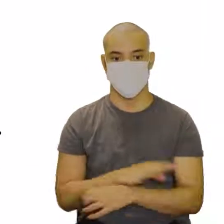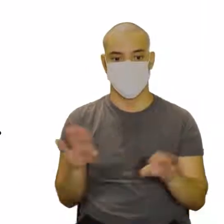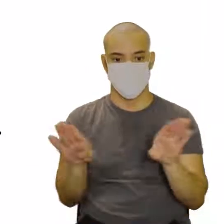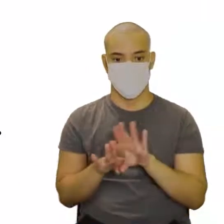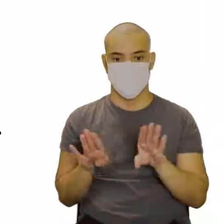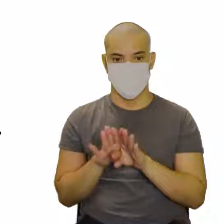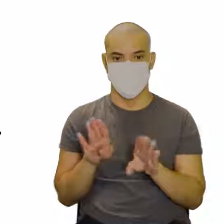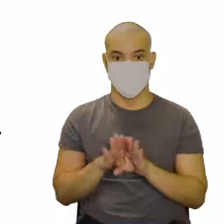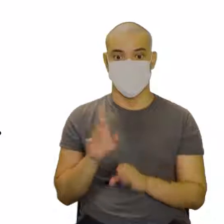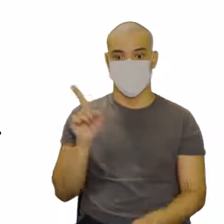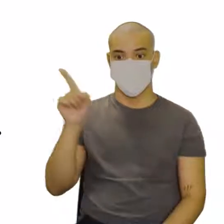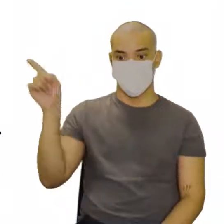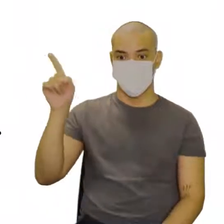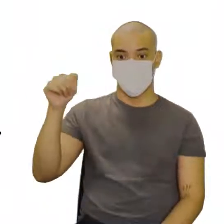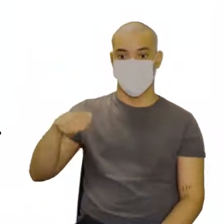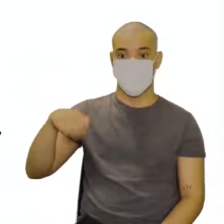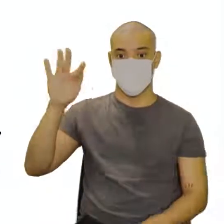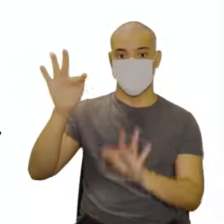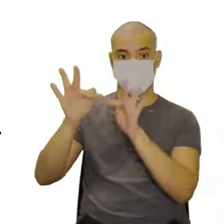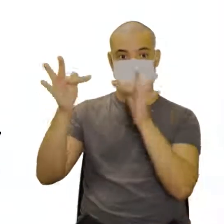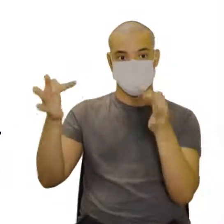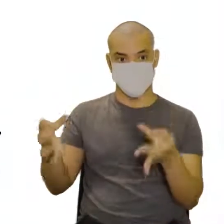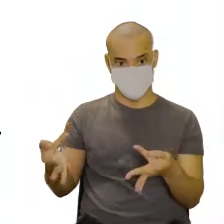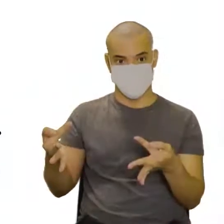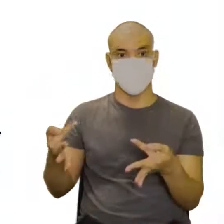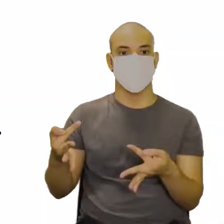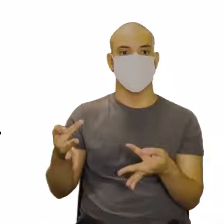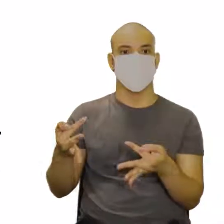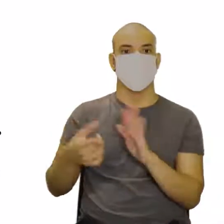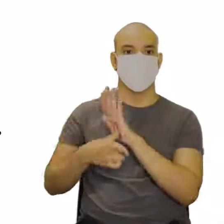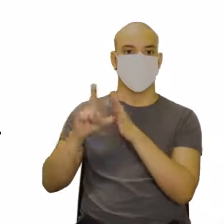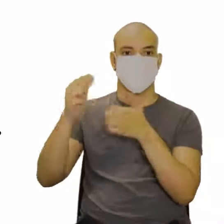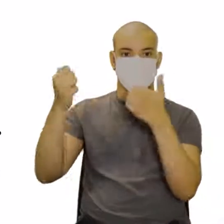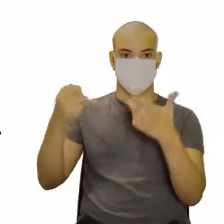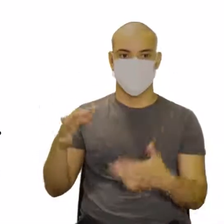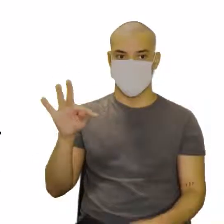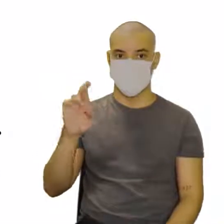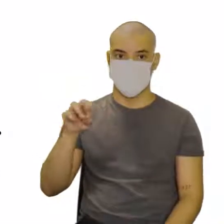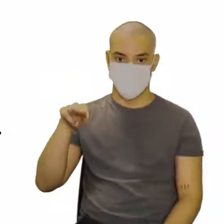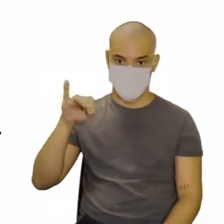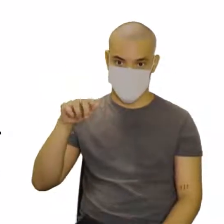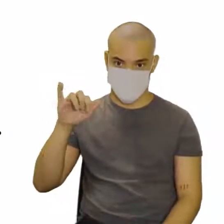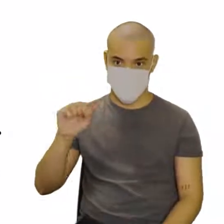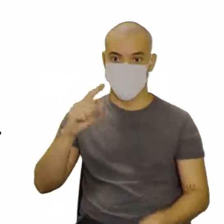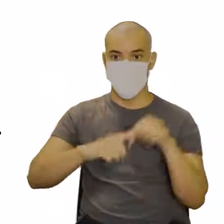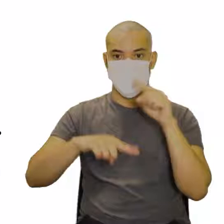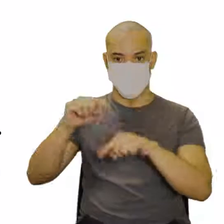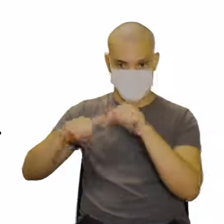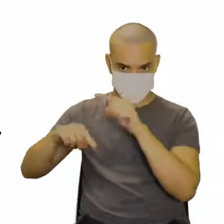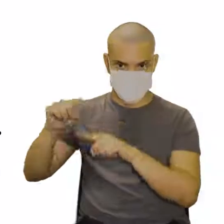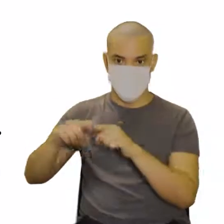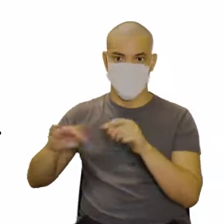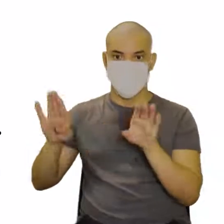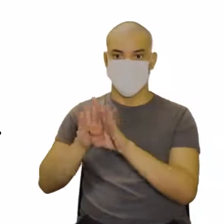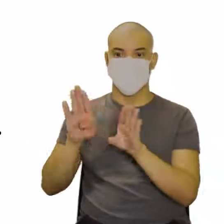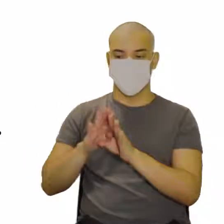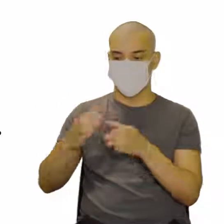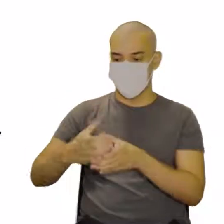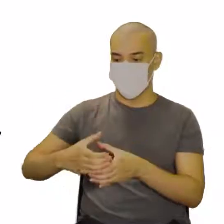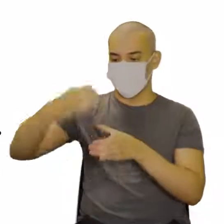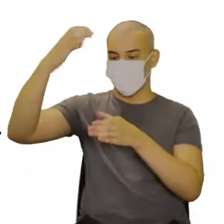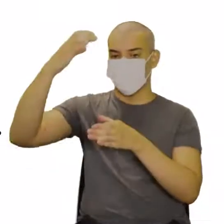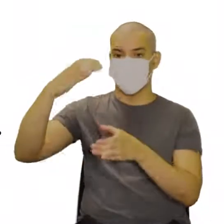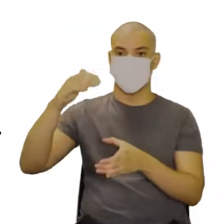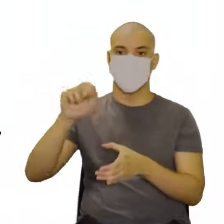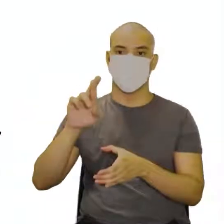figura mais simples. Terminais, como foi falado aqui, o material dielétrico e a armadura, né? A